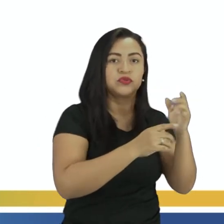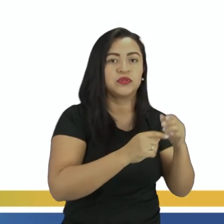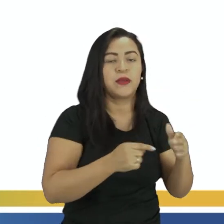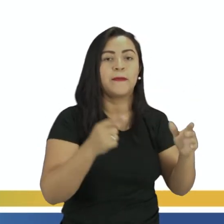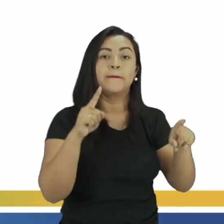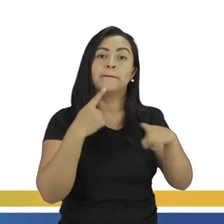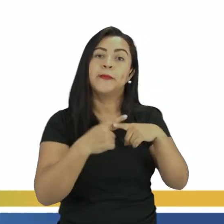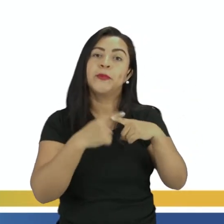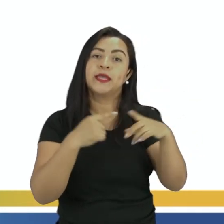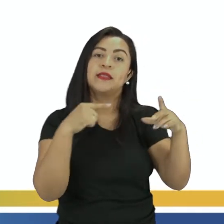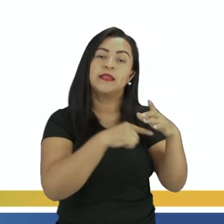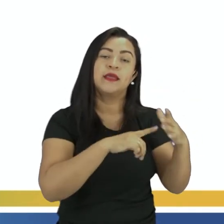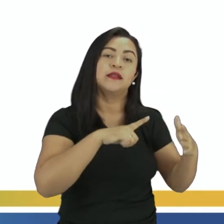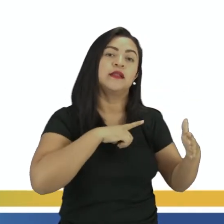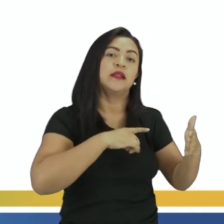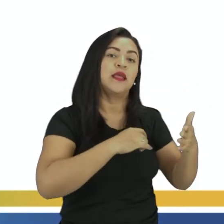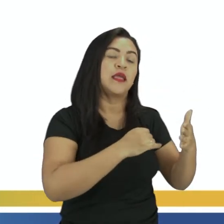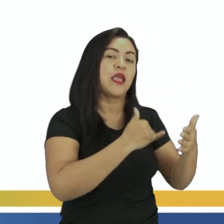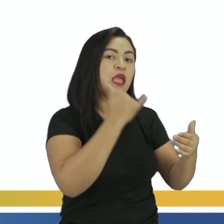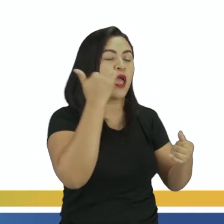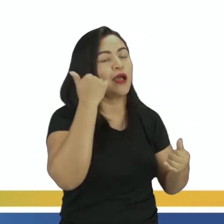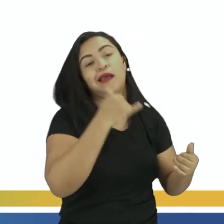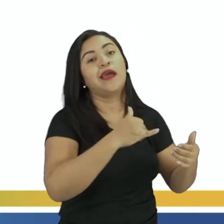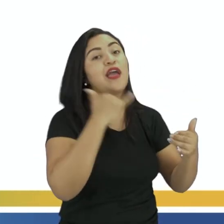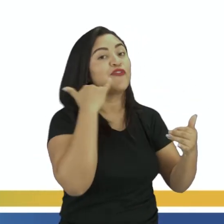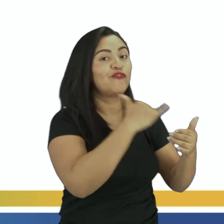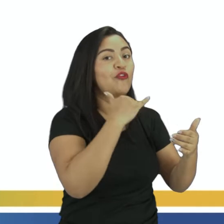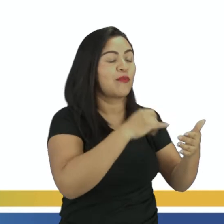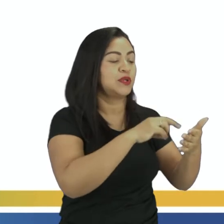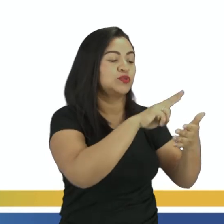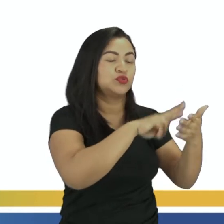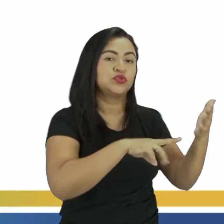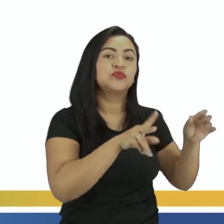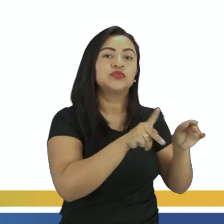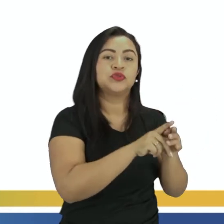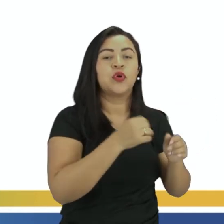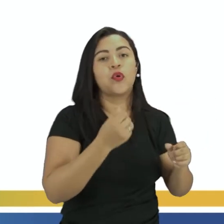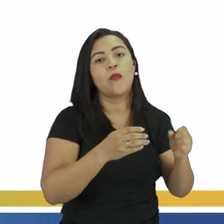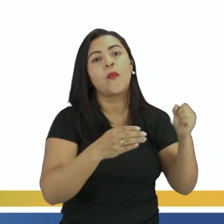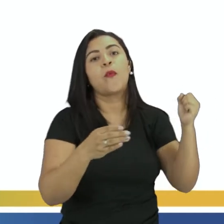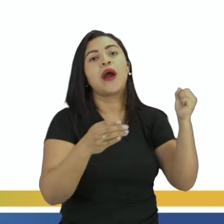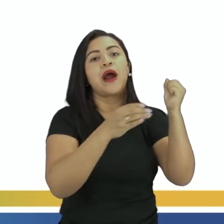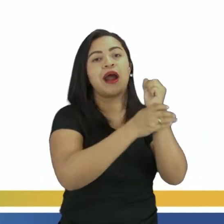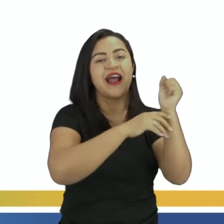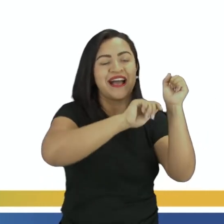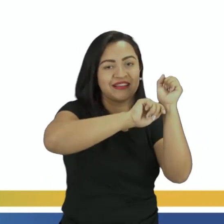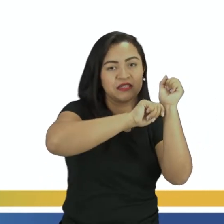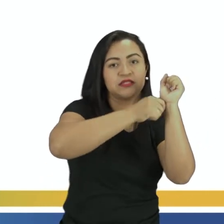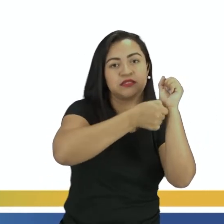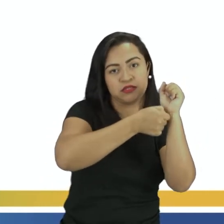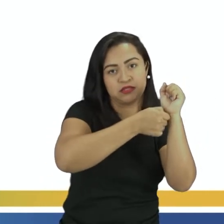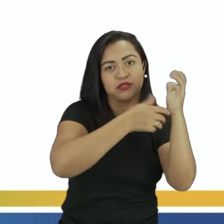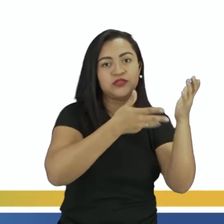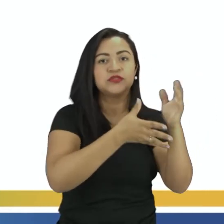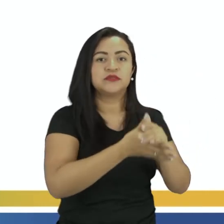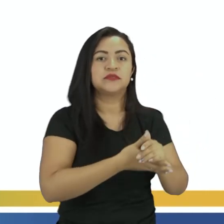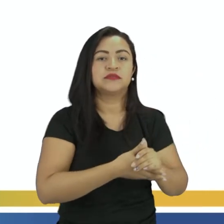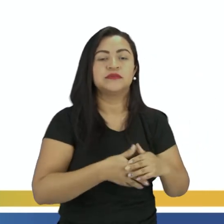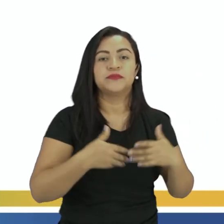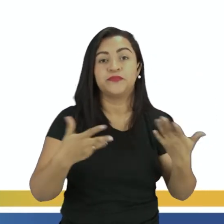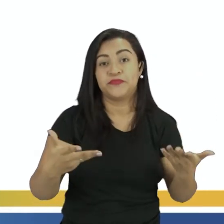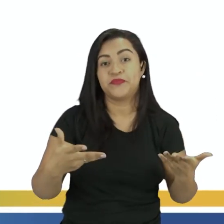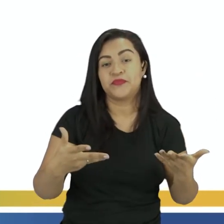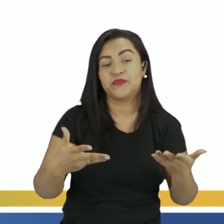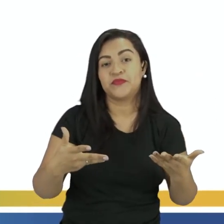informações importantes, né, como as senhas de segurança do seu chip. Folheto comercial da operadora